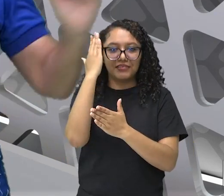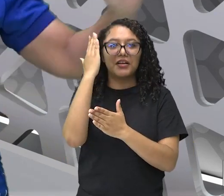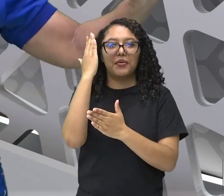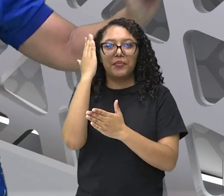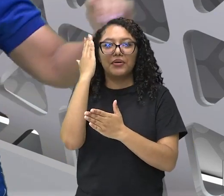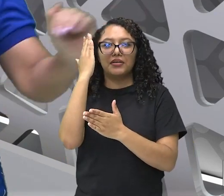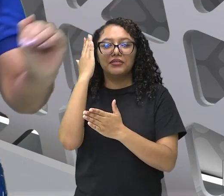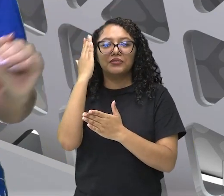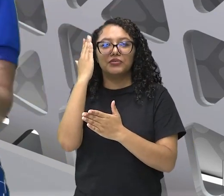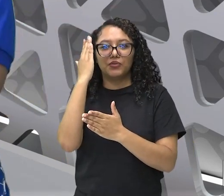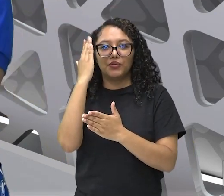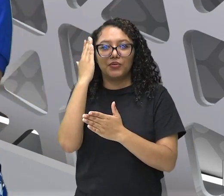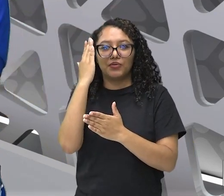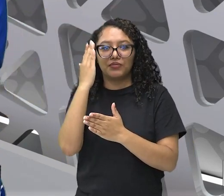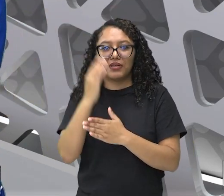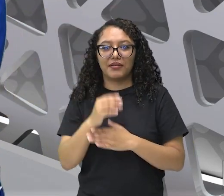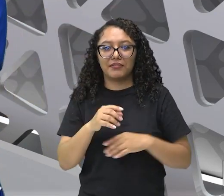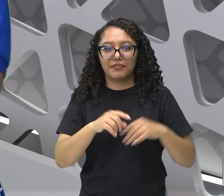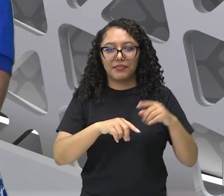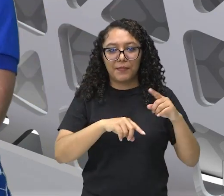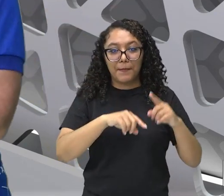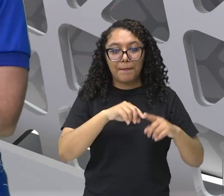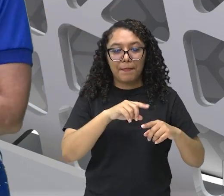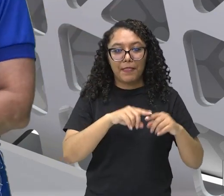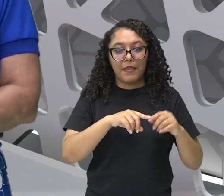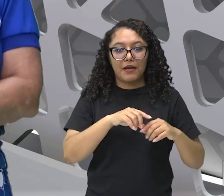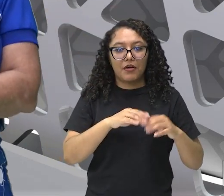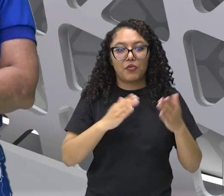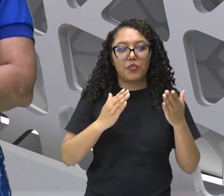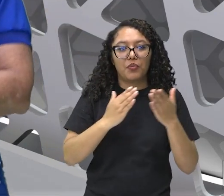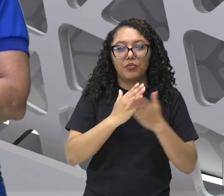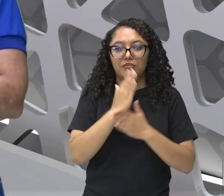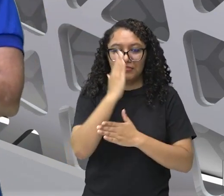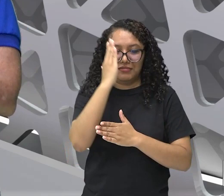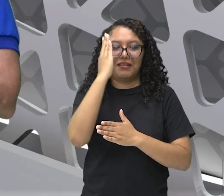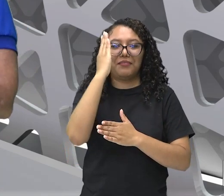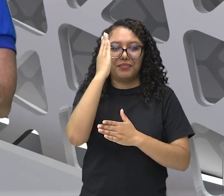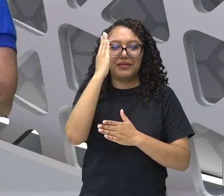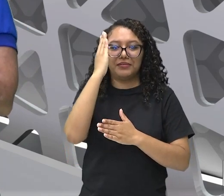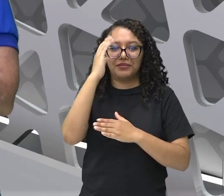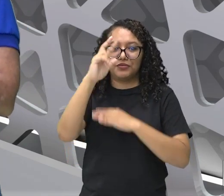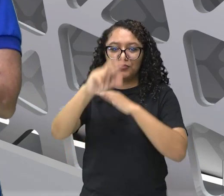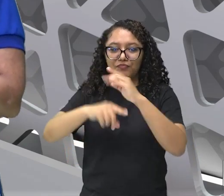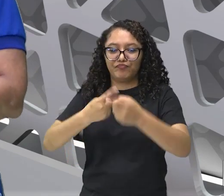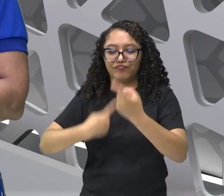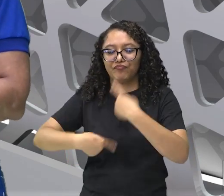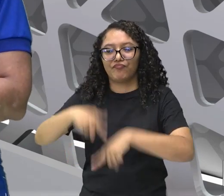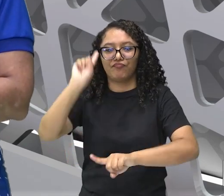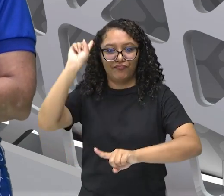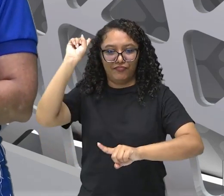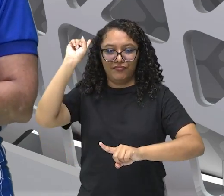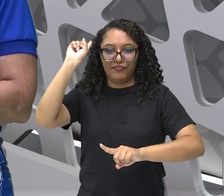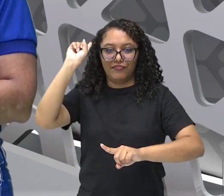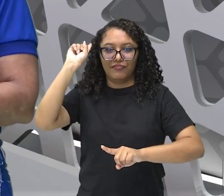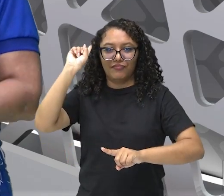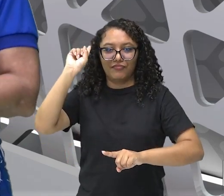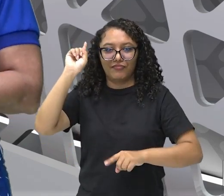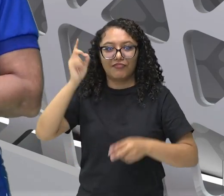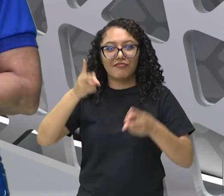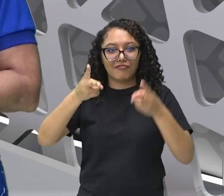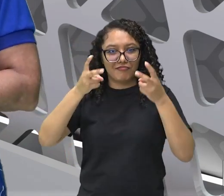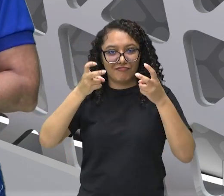ultrapassou, perpassou a imanência biológica e foi para a transcendência. Deu para vocês